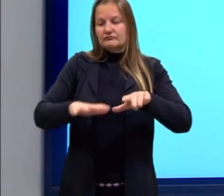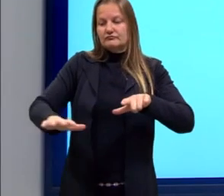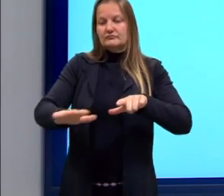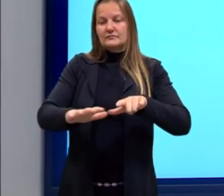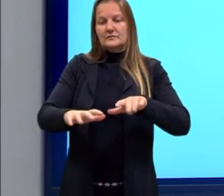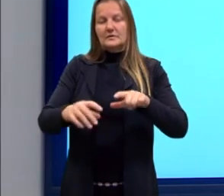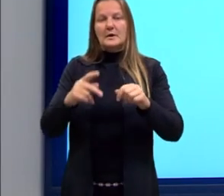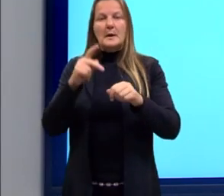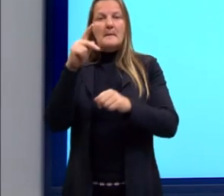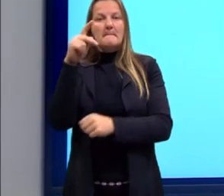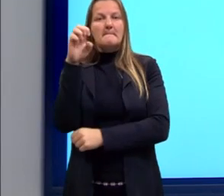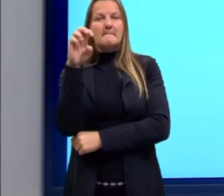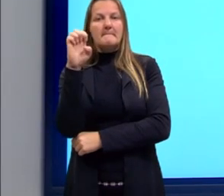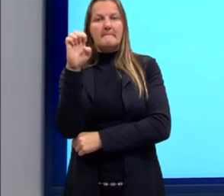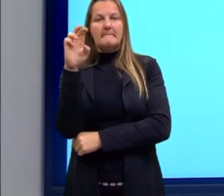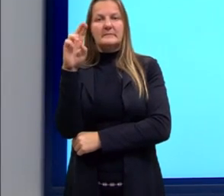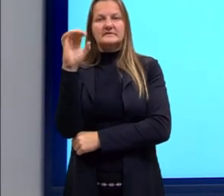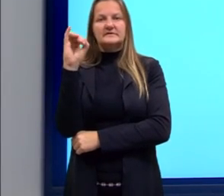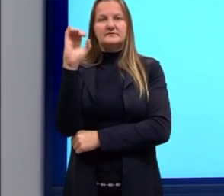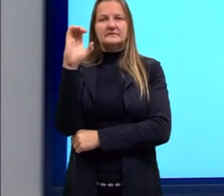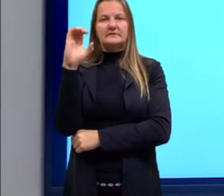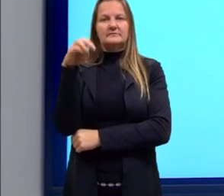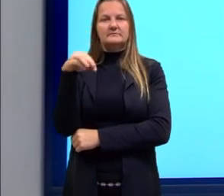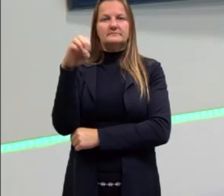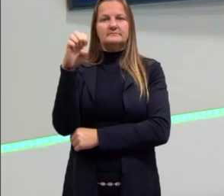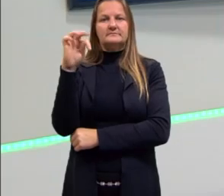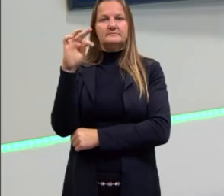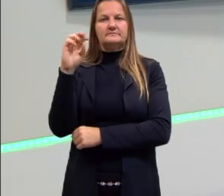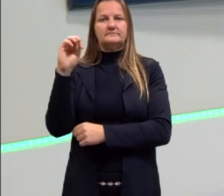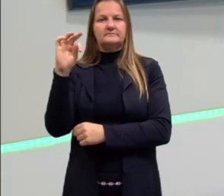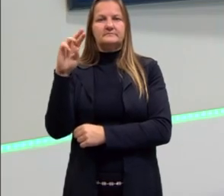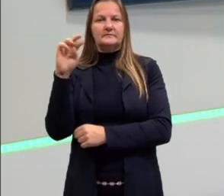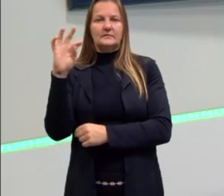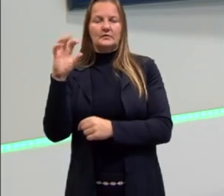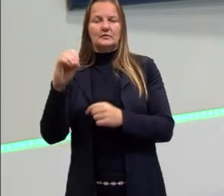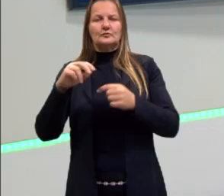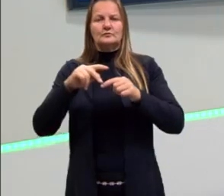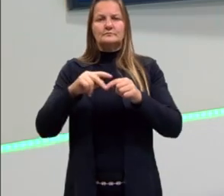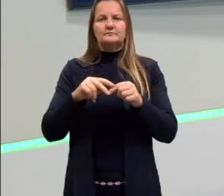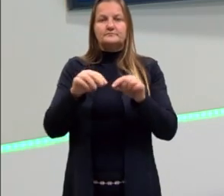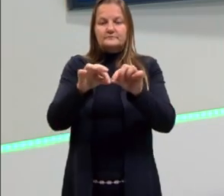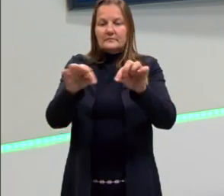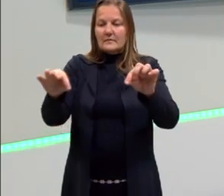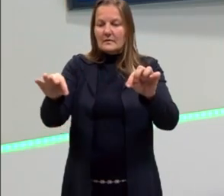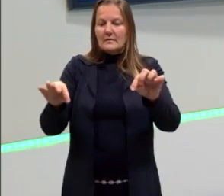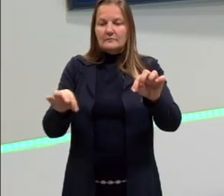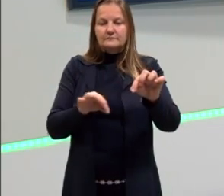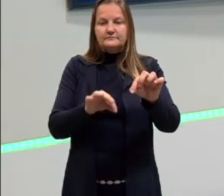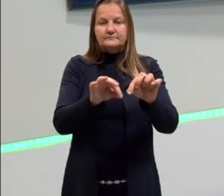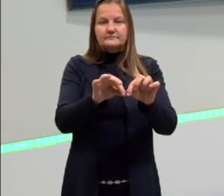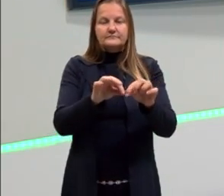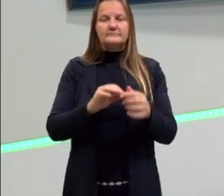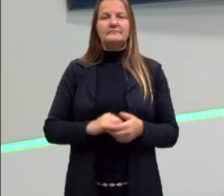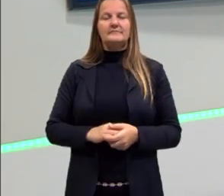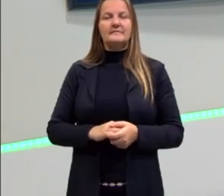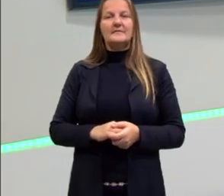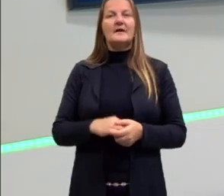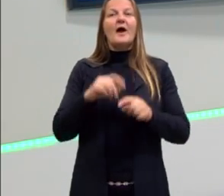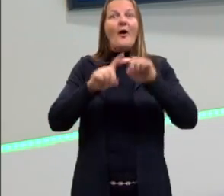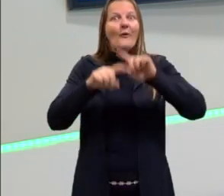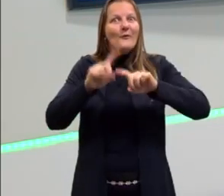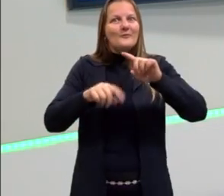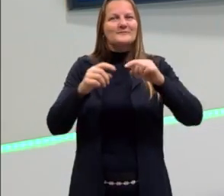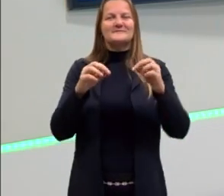e perímetros aqui eu trouxe novamente essa imagem tá com alguns instrumentos utilizados